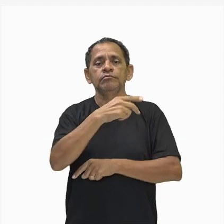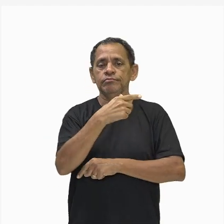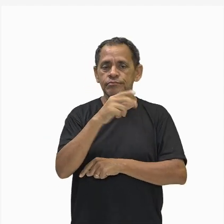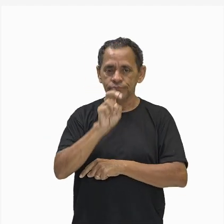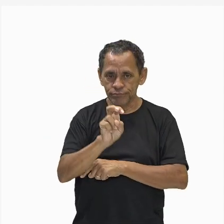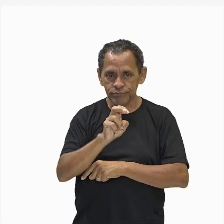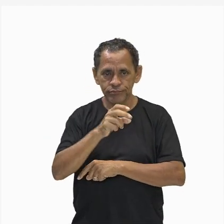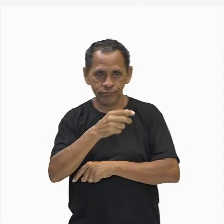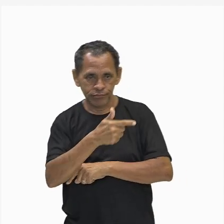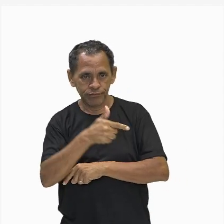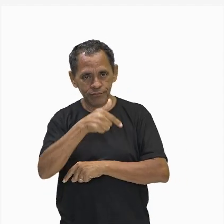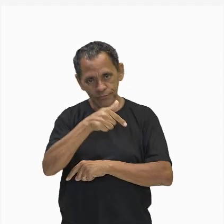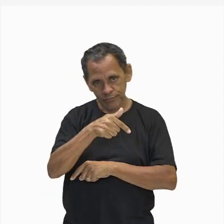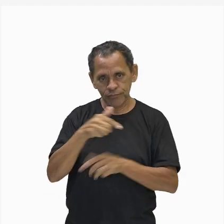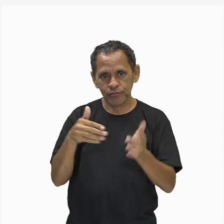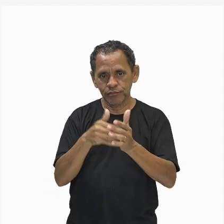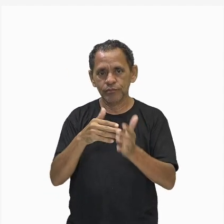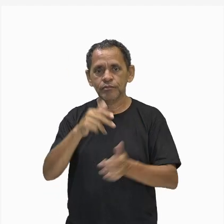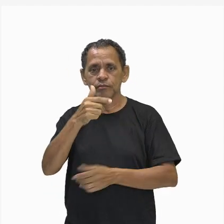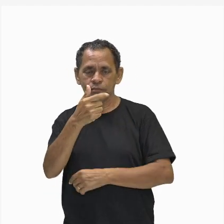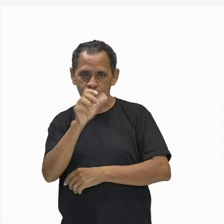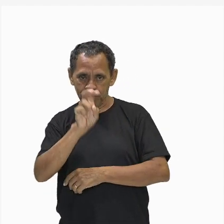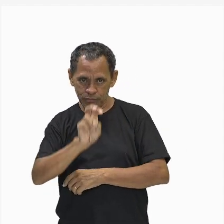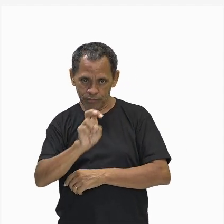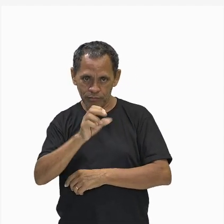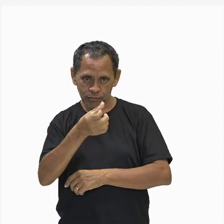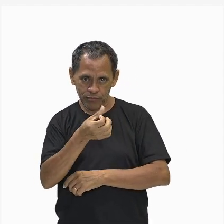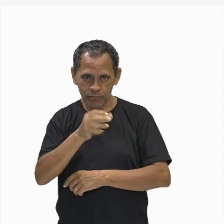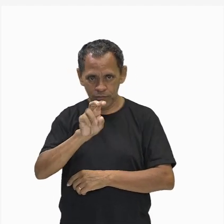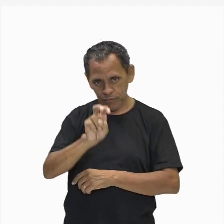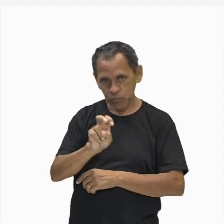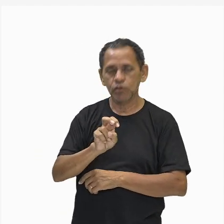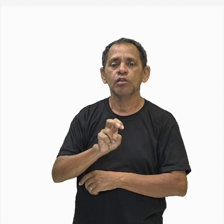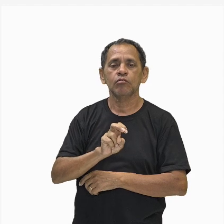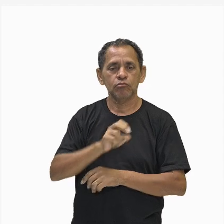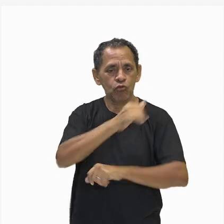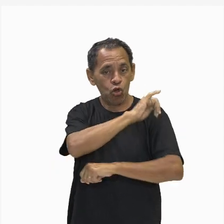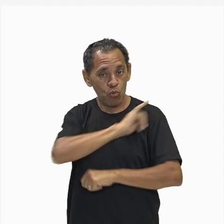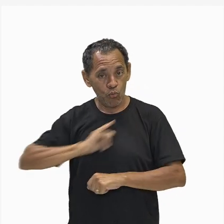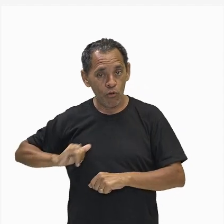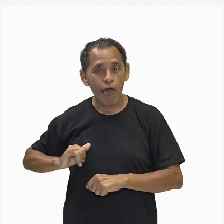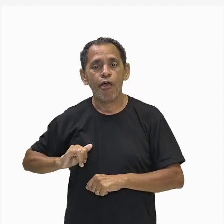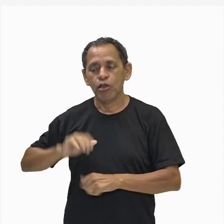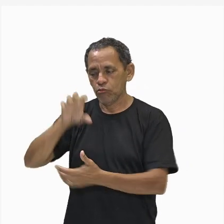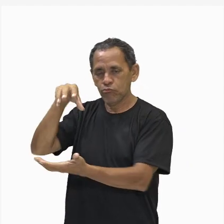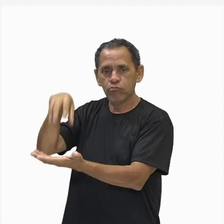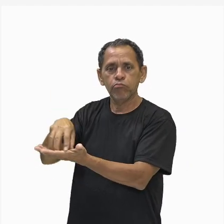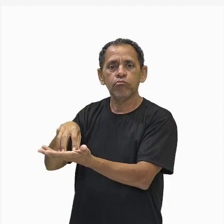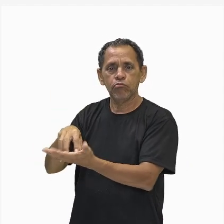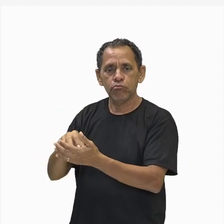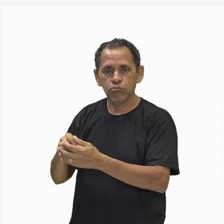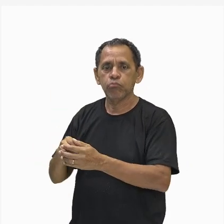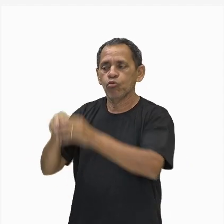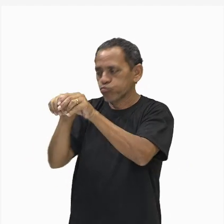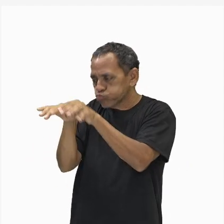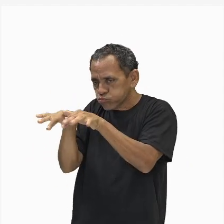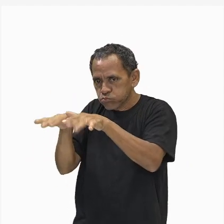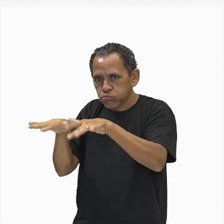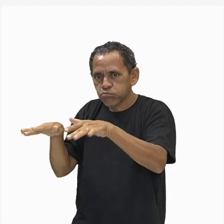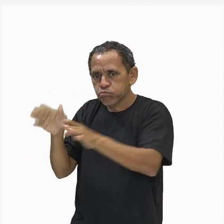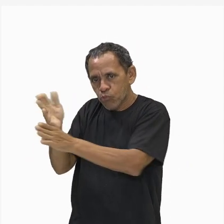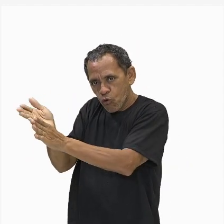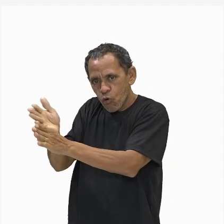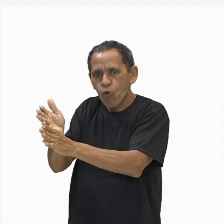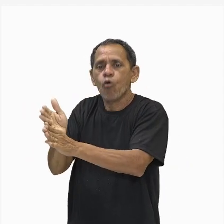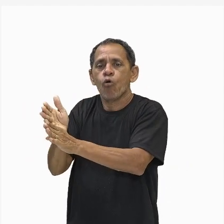a 565, o Império Bizantino expandiu suas fronteiras e retomou parte do antigo Império